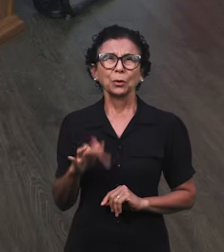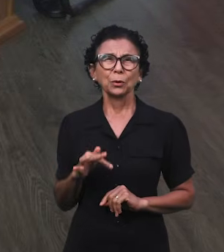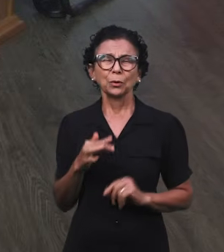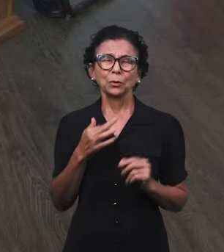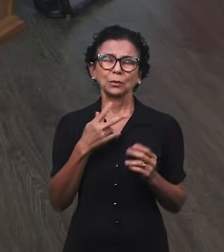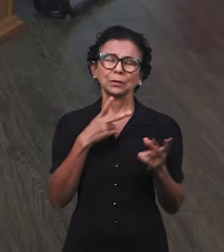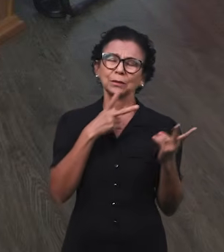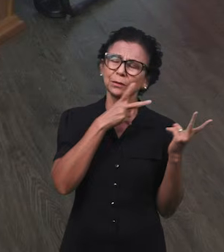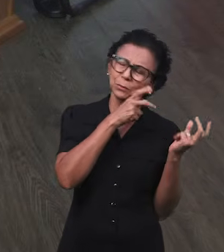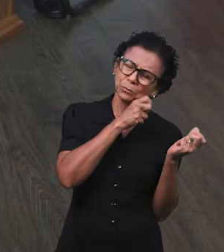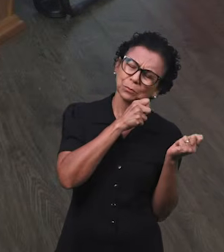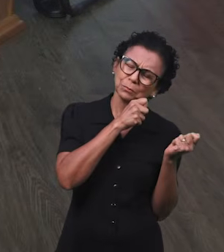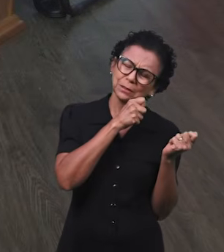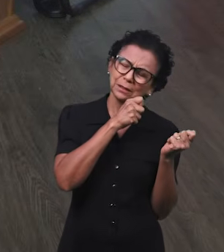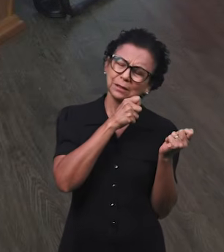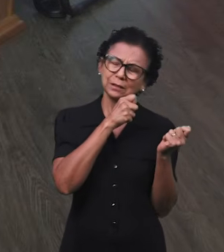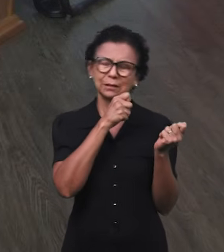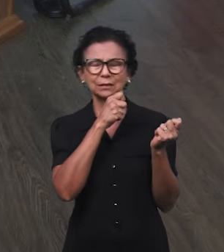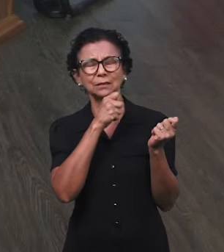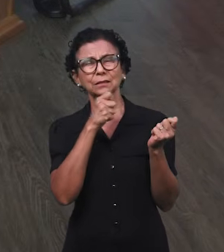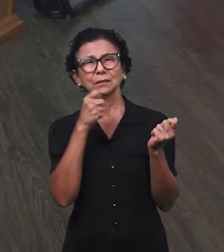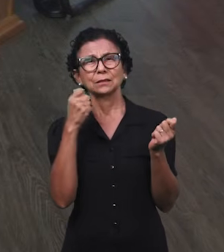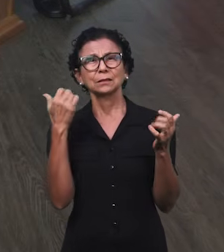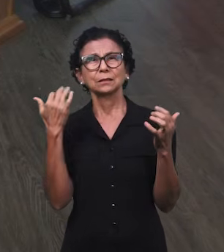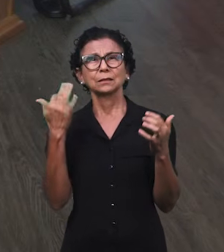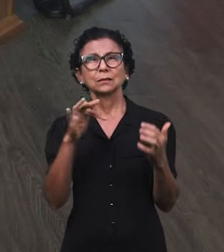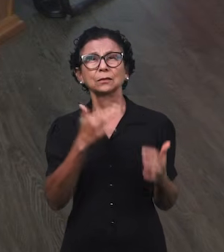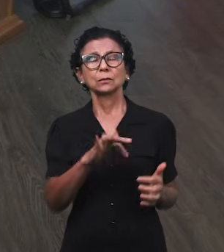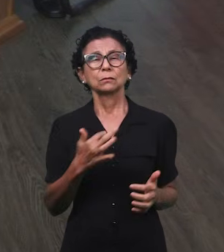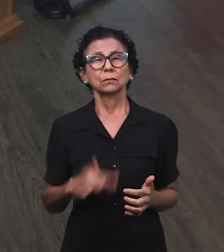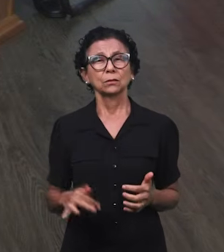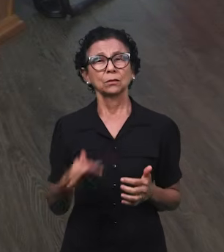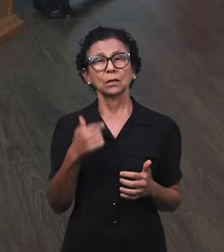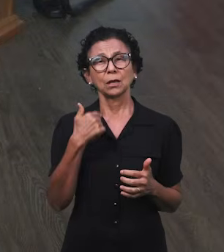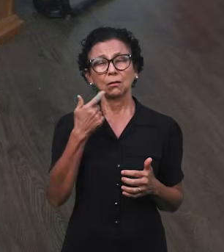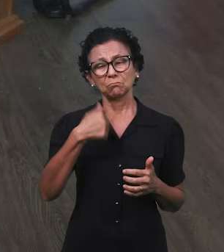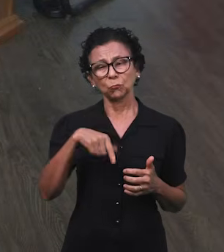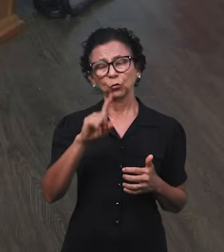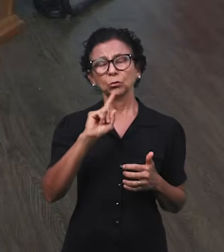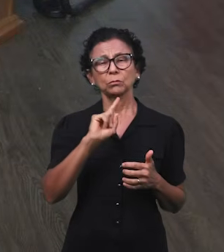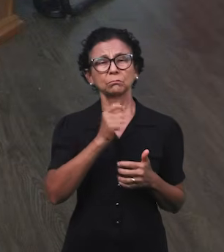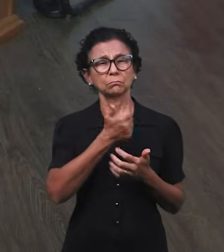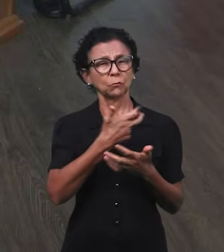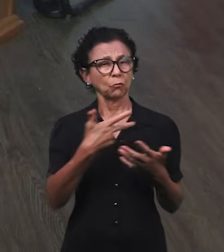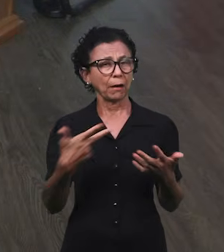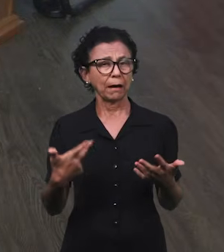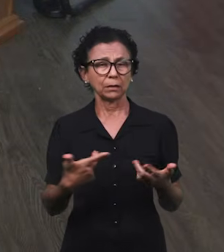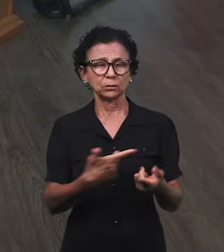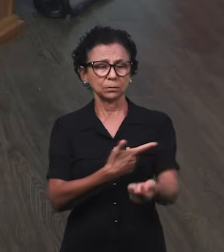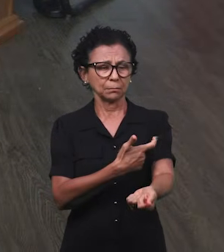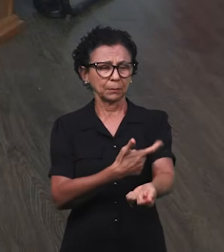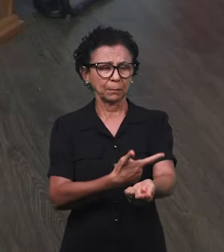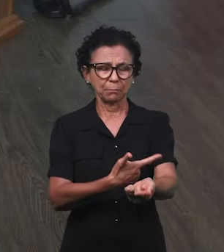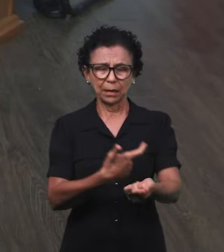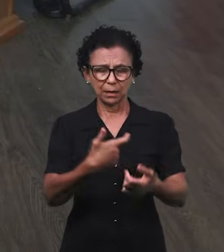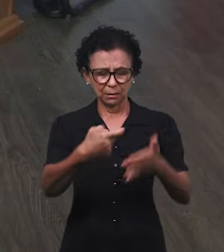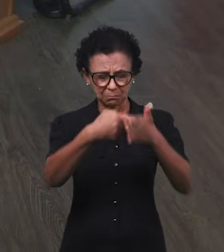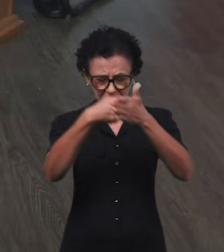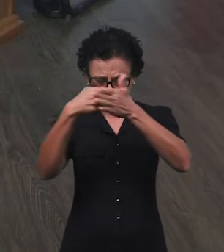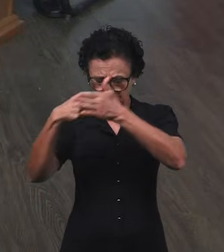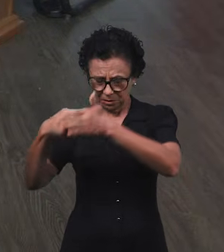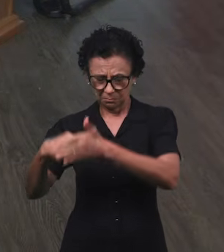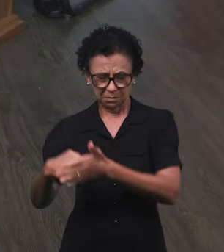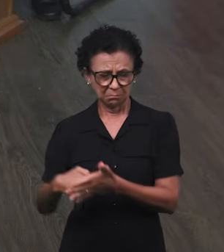dormia. E, na época, minha mãe me levou para fazer vários exames e nunca foi constatado nada.